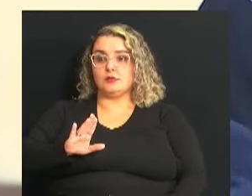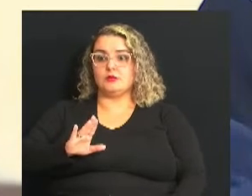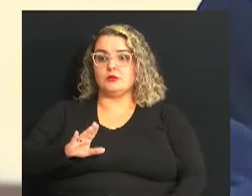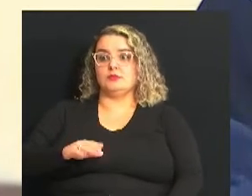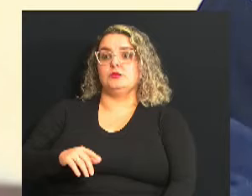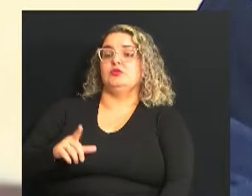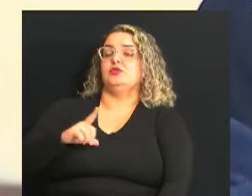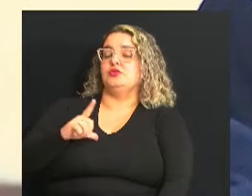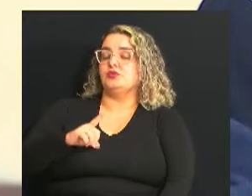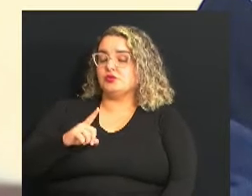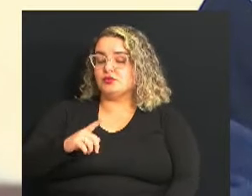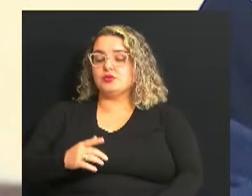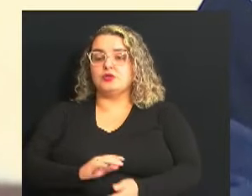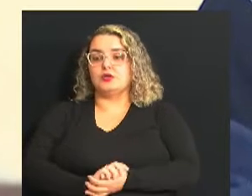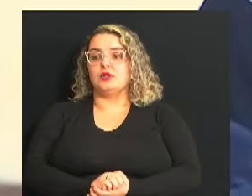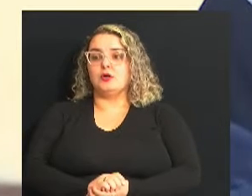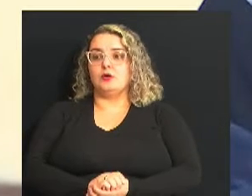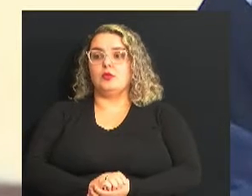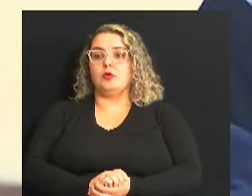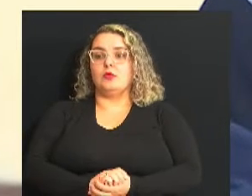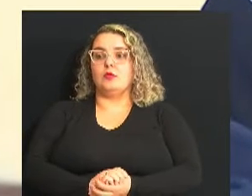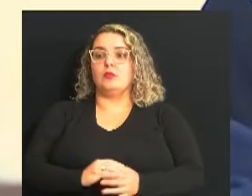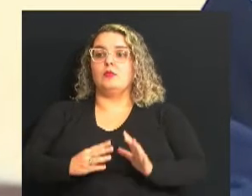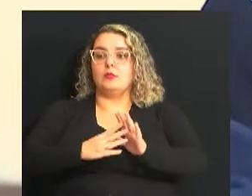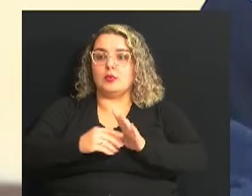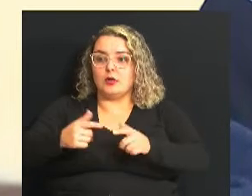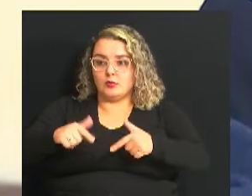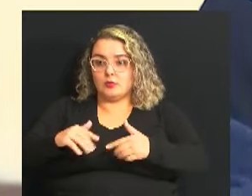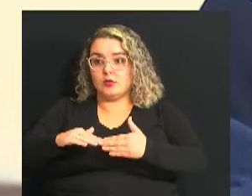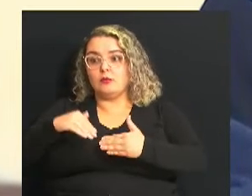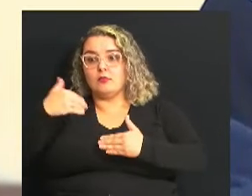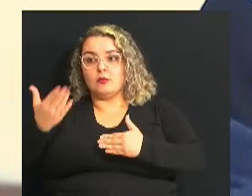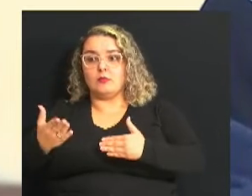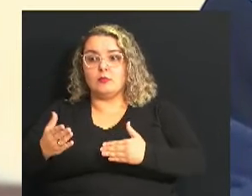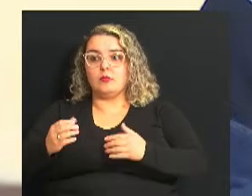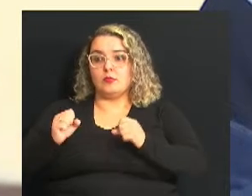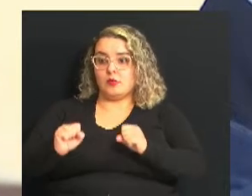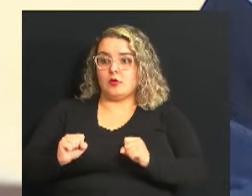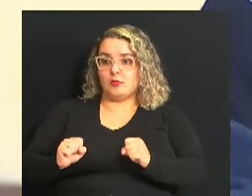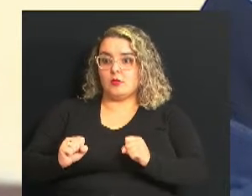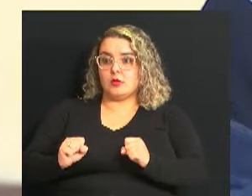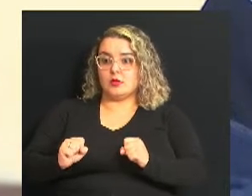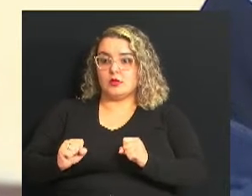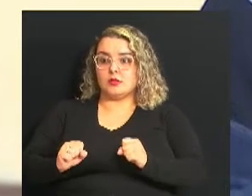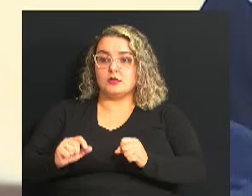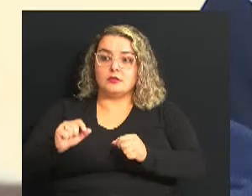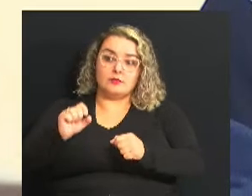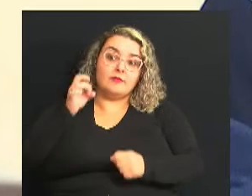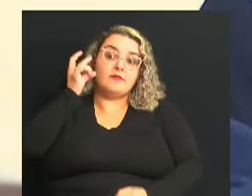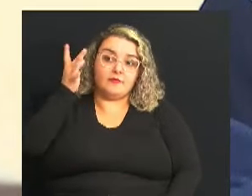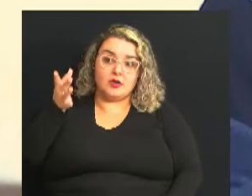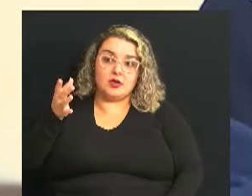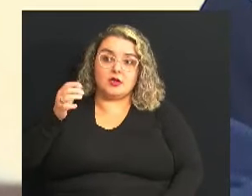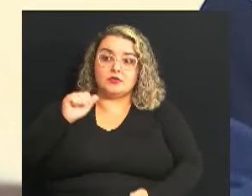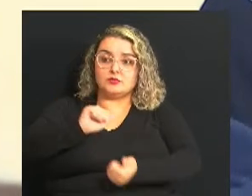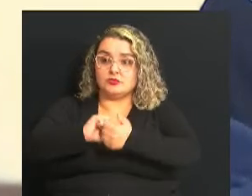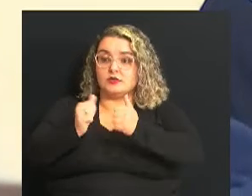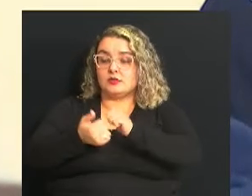assim, uma cópia em um local externo onde pudesse ser facilmente restaurado